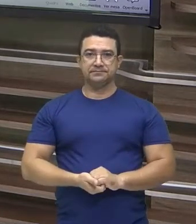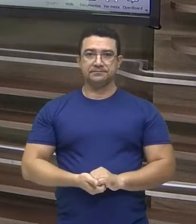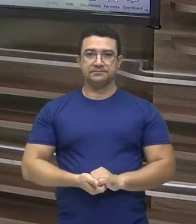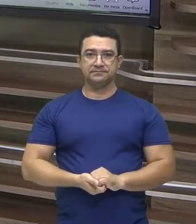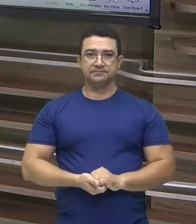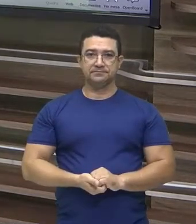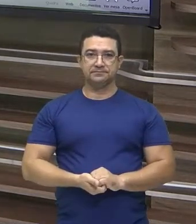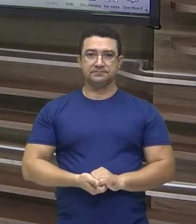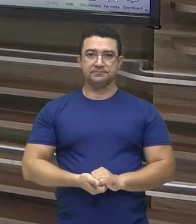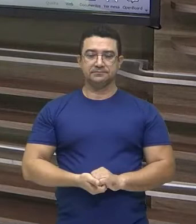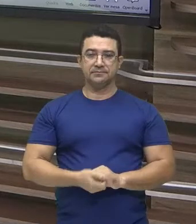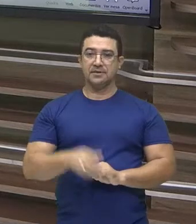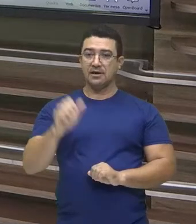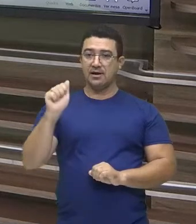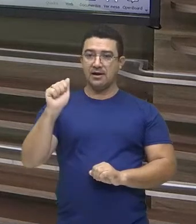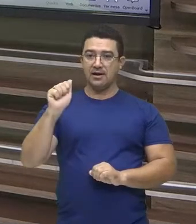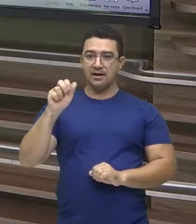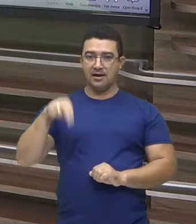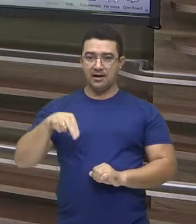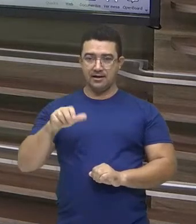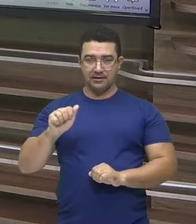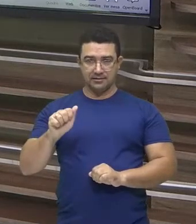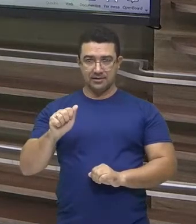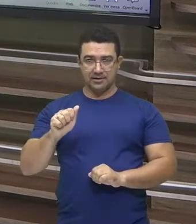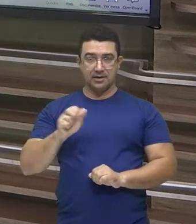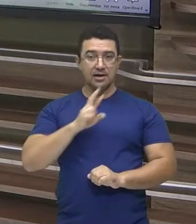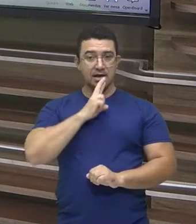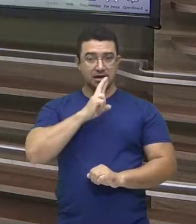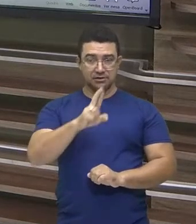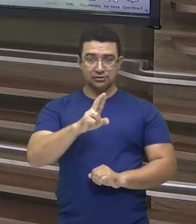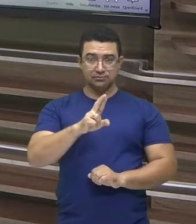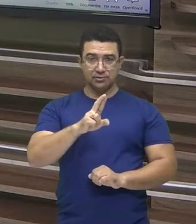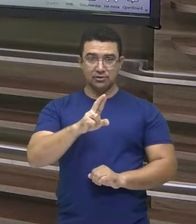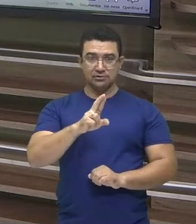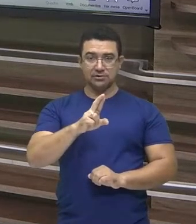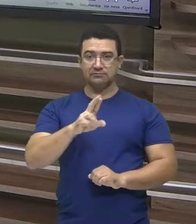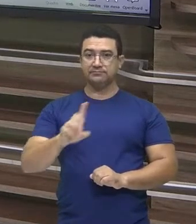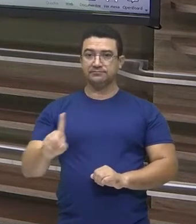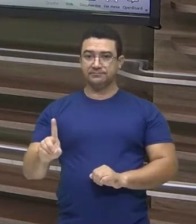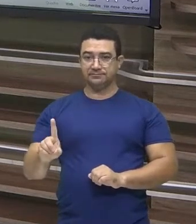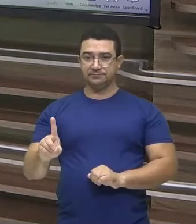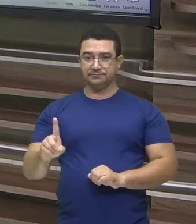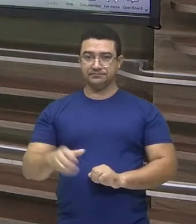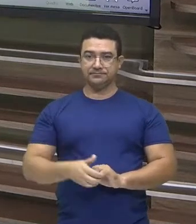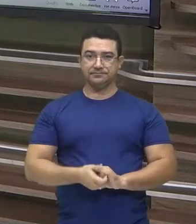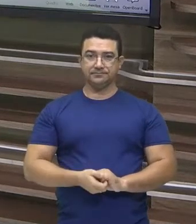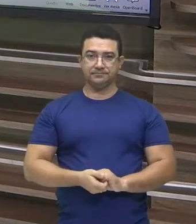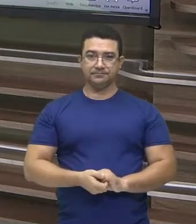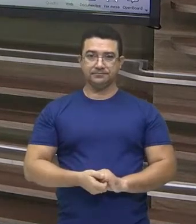Ana Beatriz enviou para a gente que a resposta correta é a letra D.